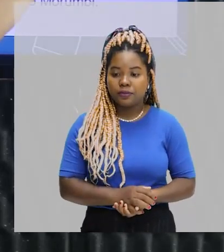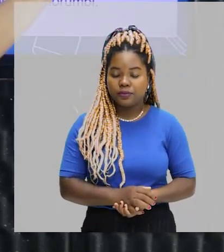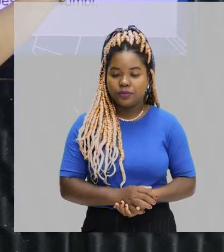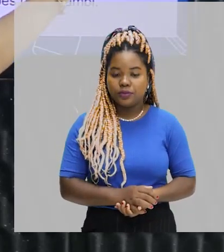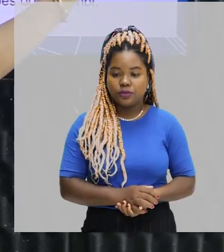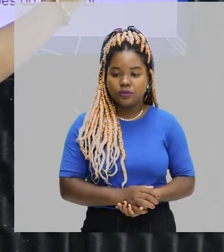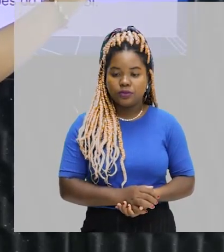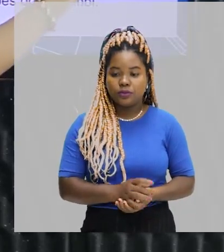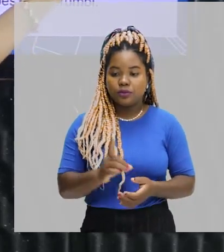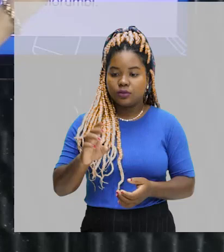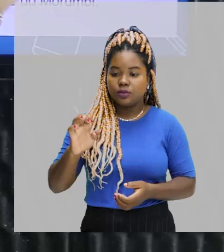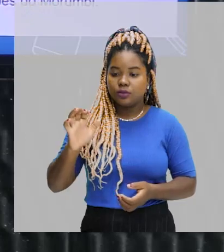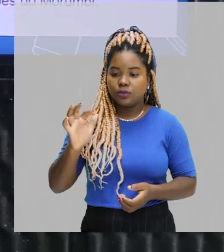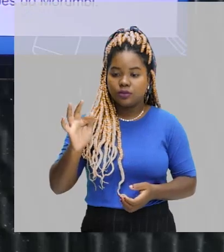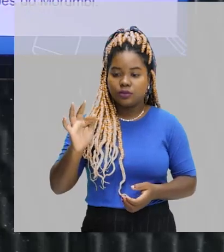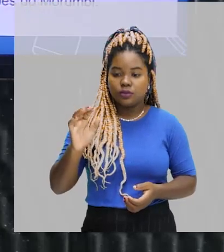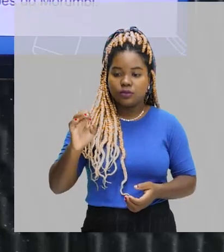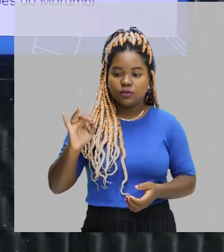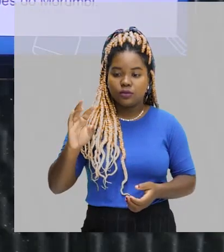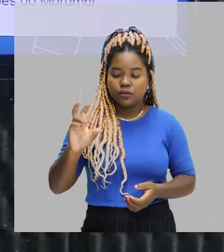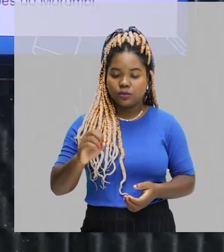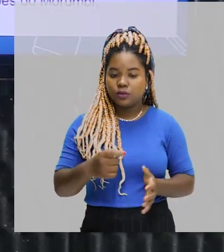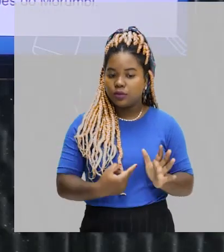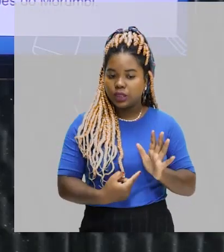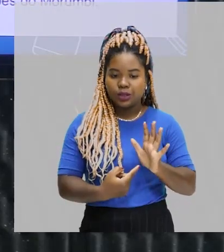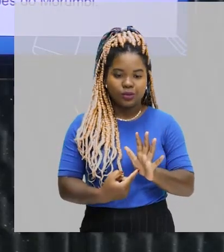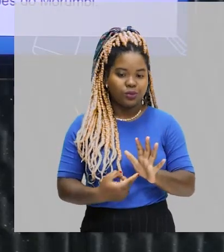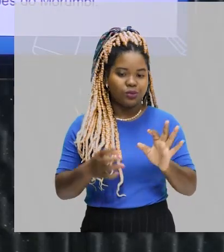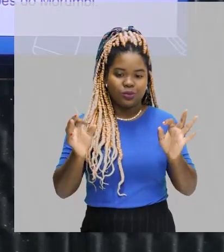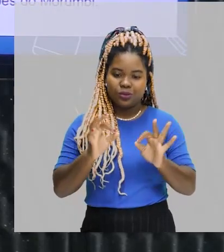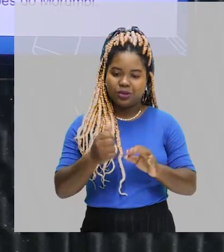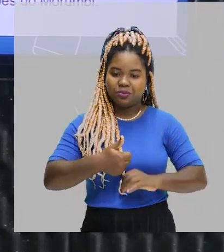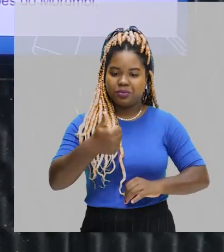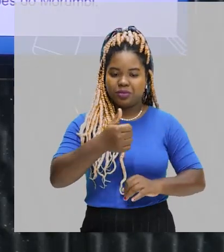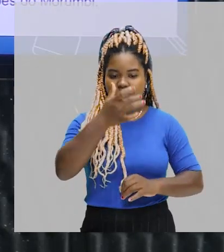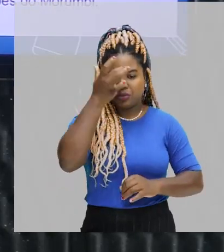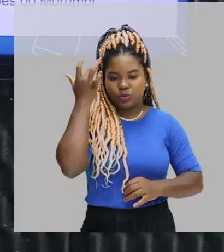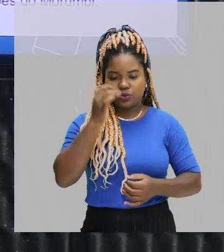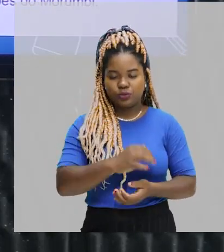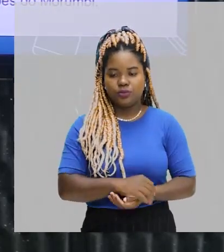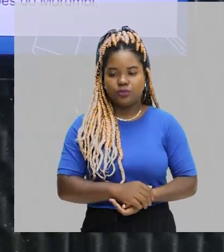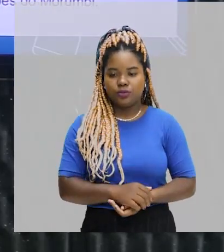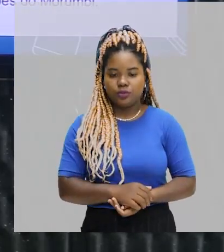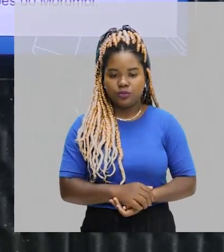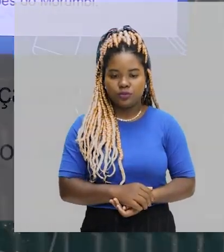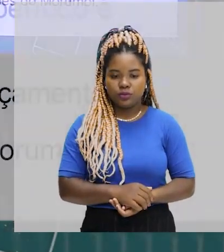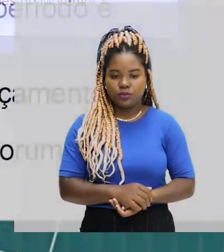como é o caso aqui do verbo explodir, ele não se apresenta na primeira pessoa, tá?